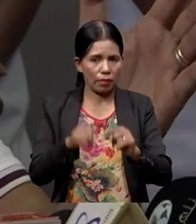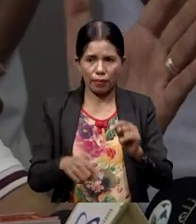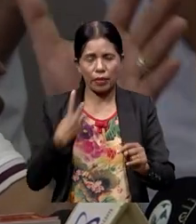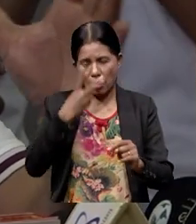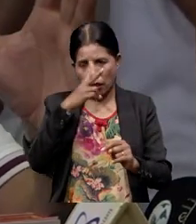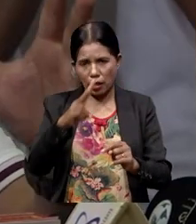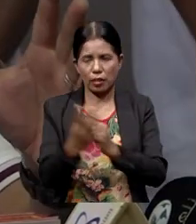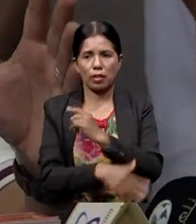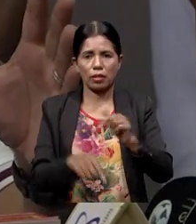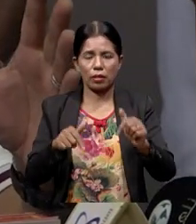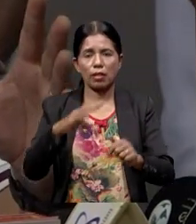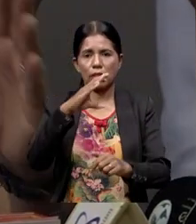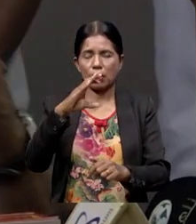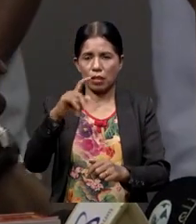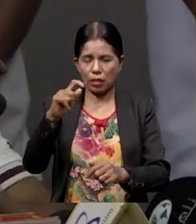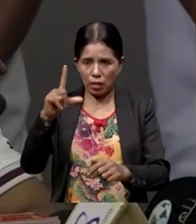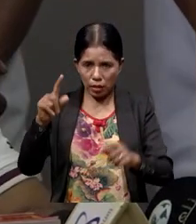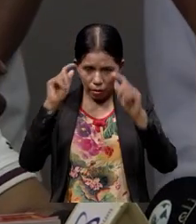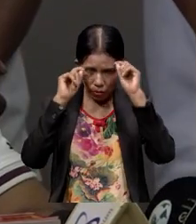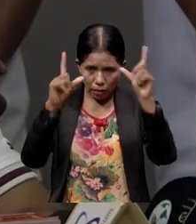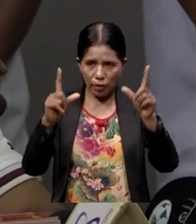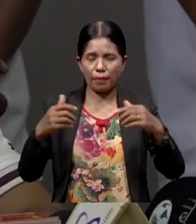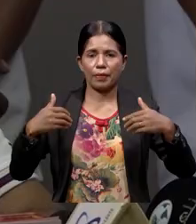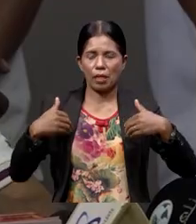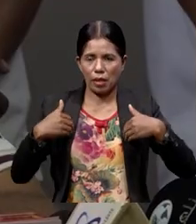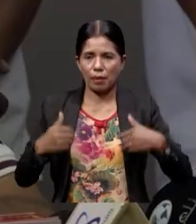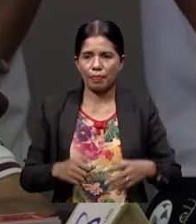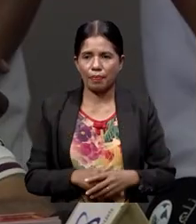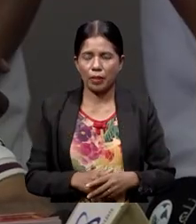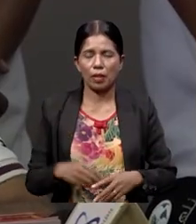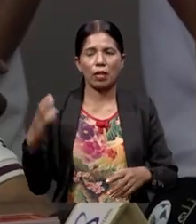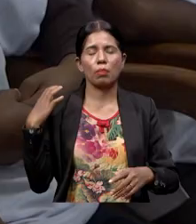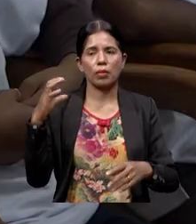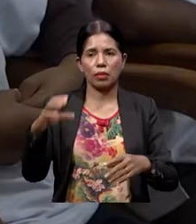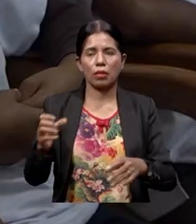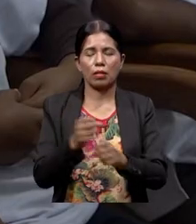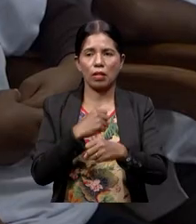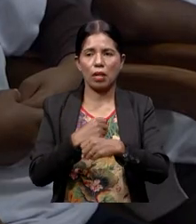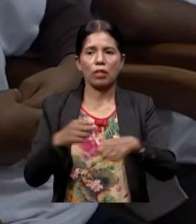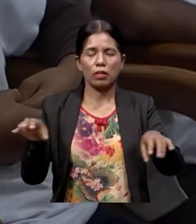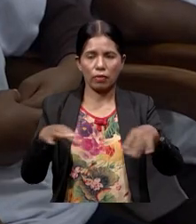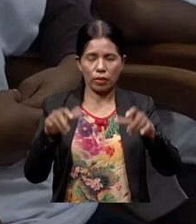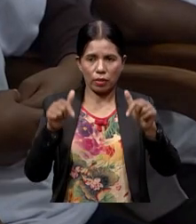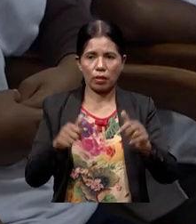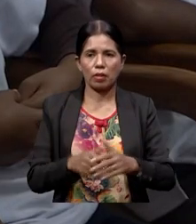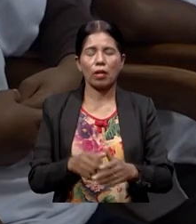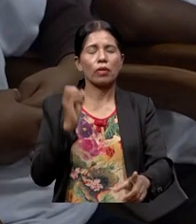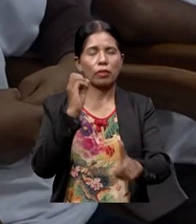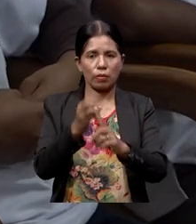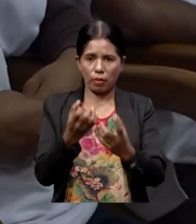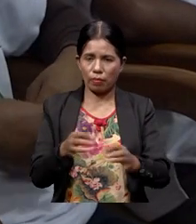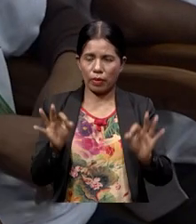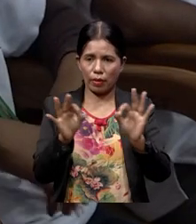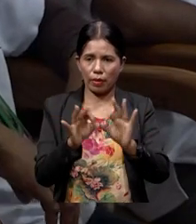contesi tera antau kamar Komers iha competência né a tu halo serviço da. Ida nem o objetivo principal.